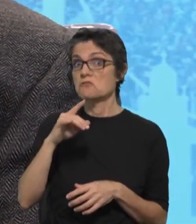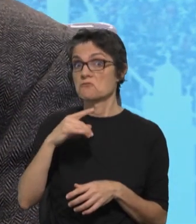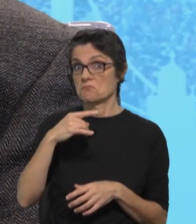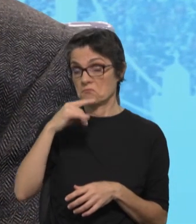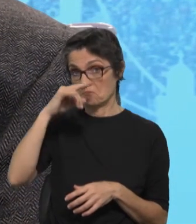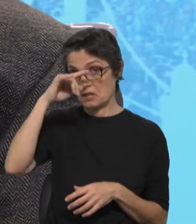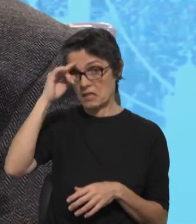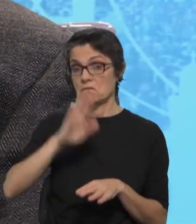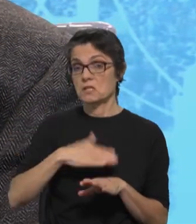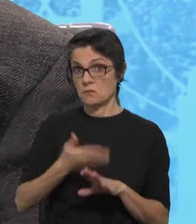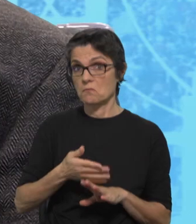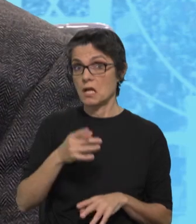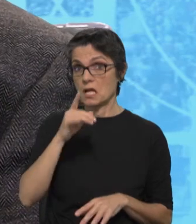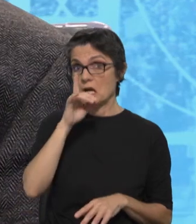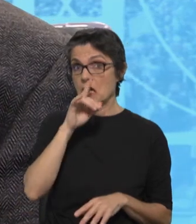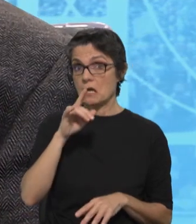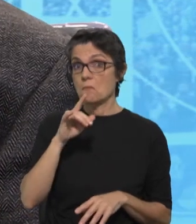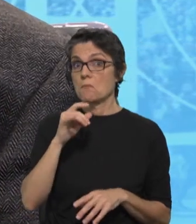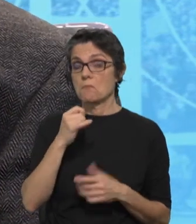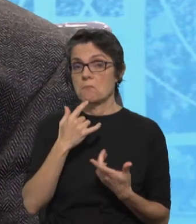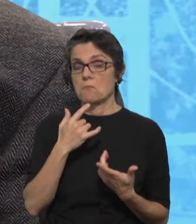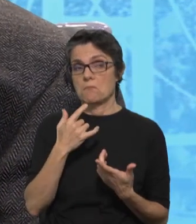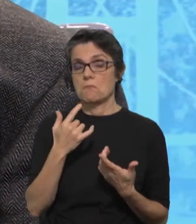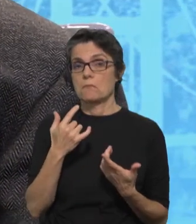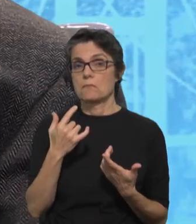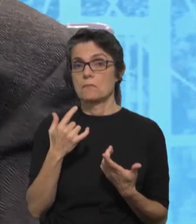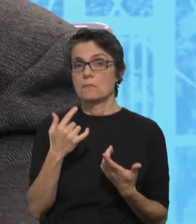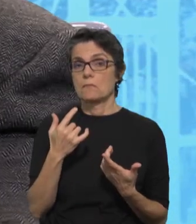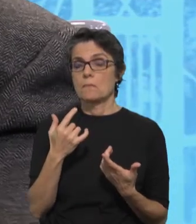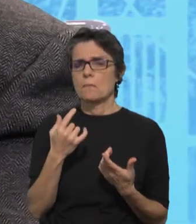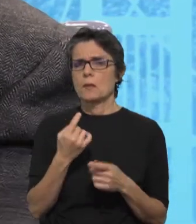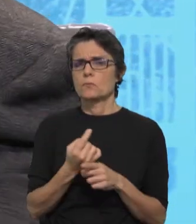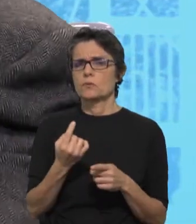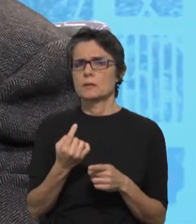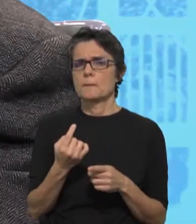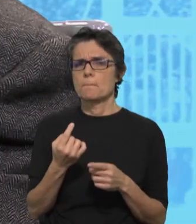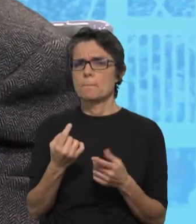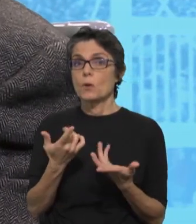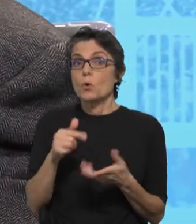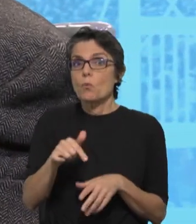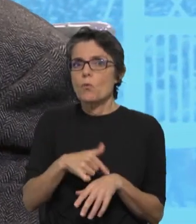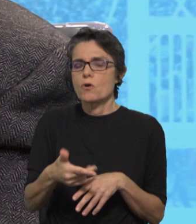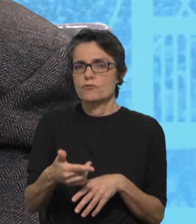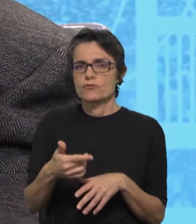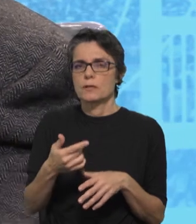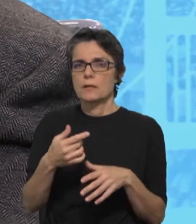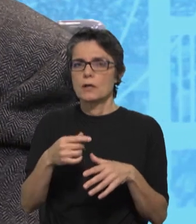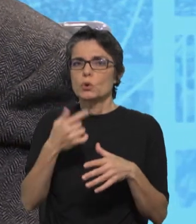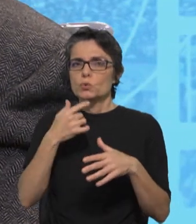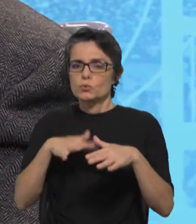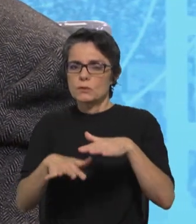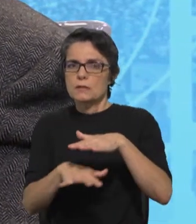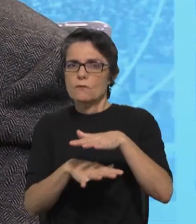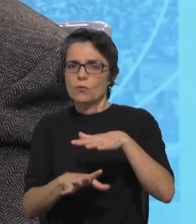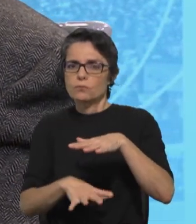verbalmente aparecem maiores extremos, não é? Aquilo que estava submerso agora emerge. Mas há uma coisa